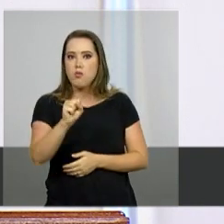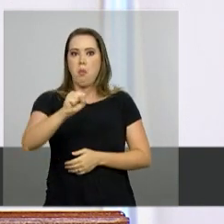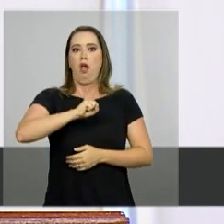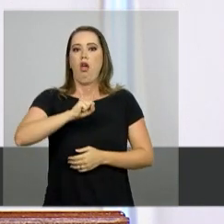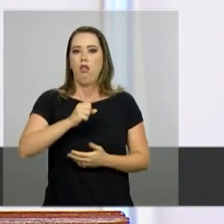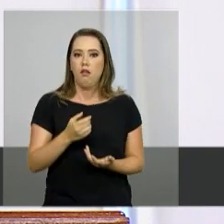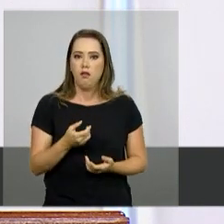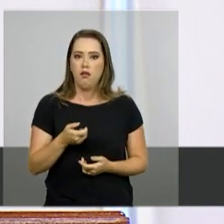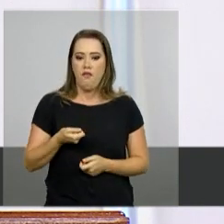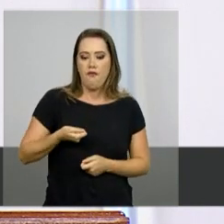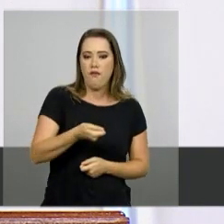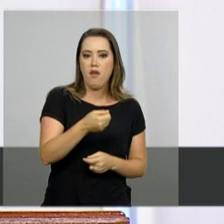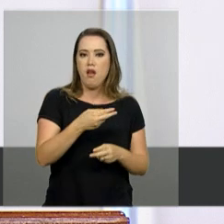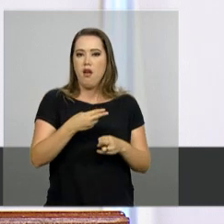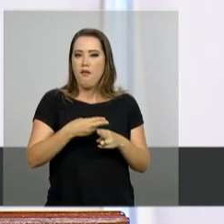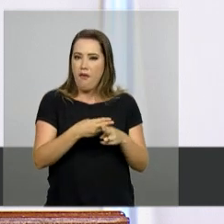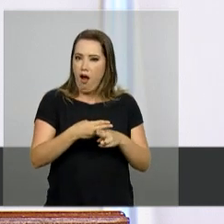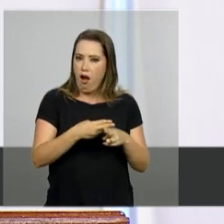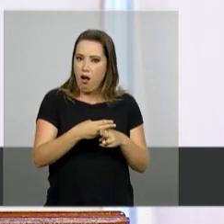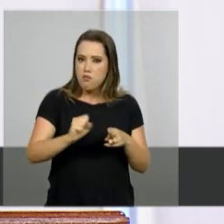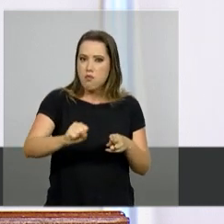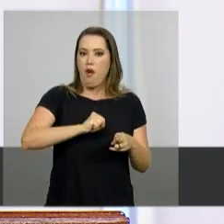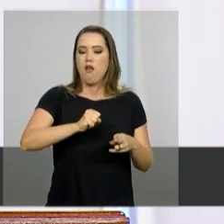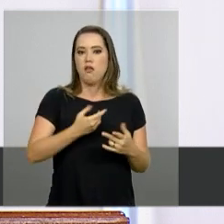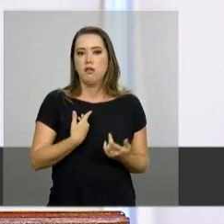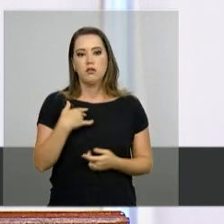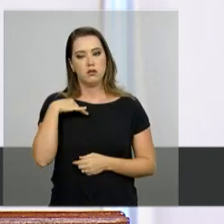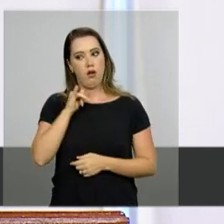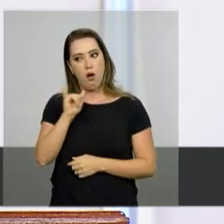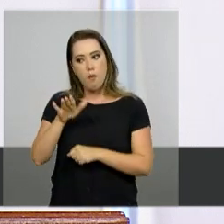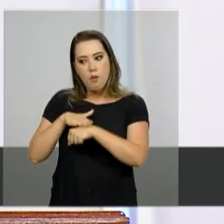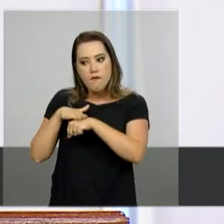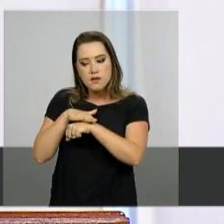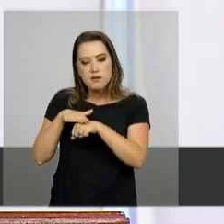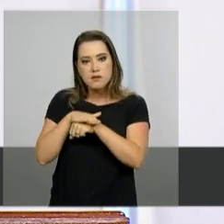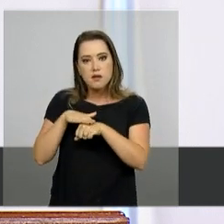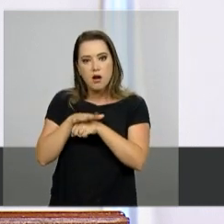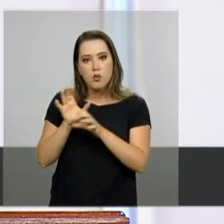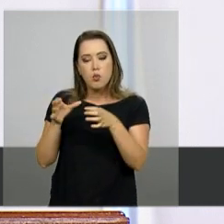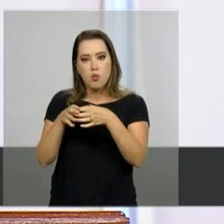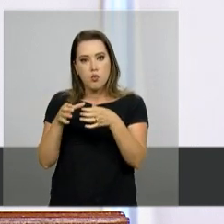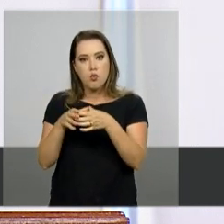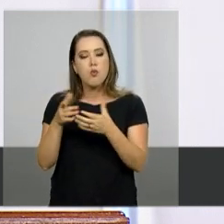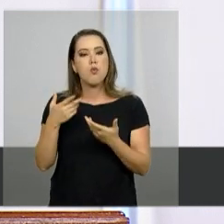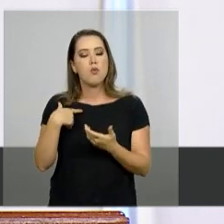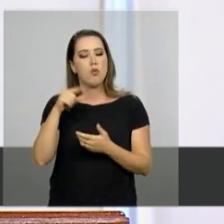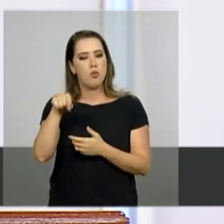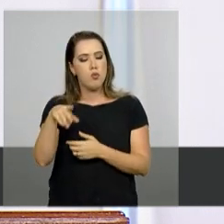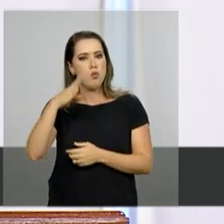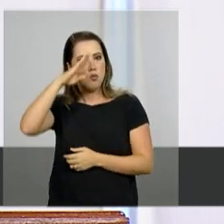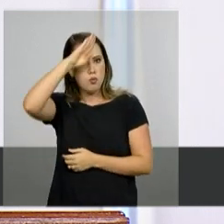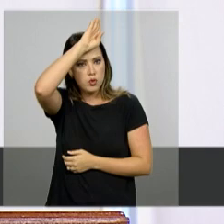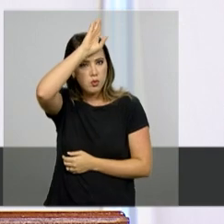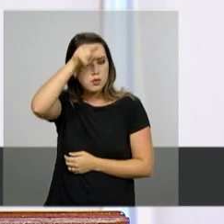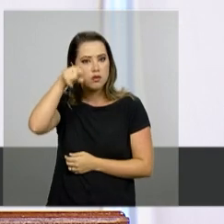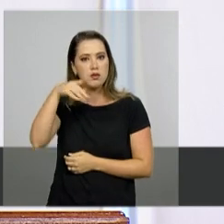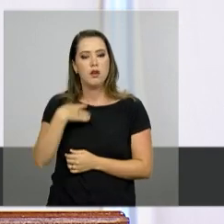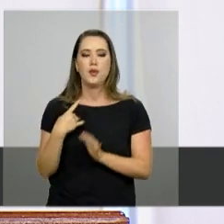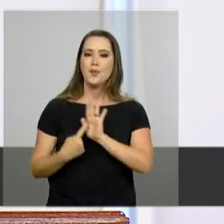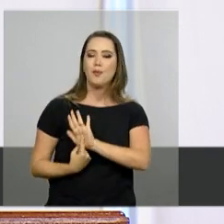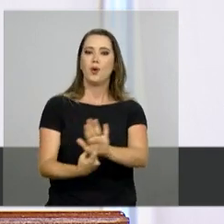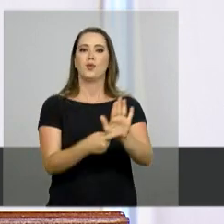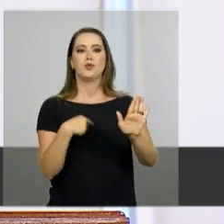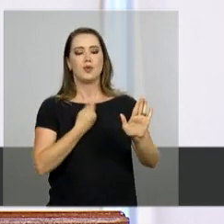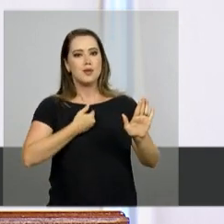fez com que eu falasse com a assessoria de imprensa do candidato mas isto revela algo que nós devemos